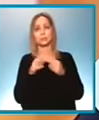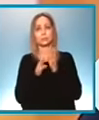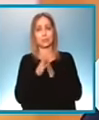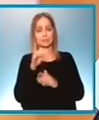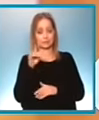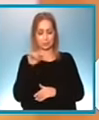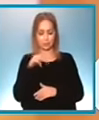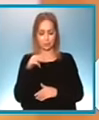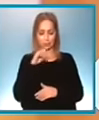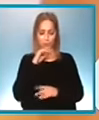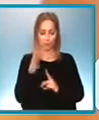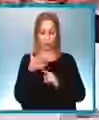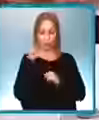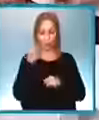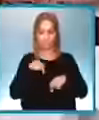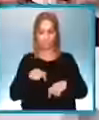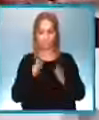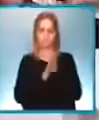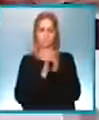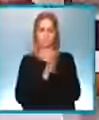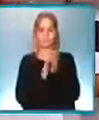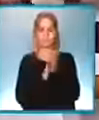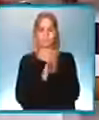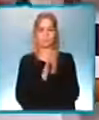sorte e até já.